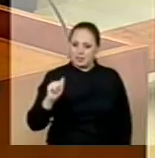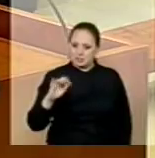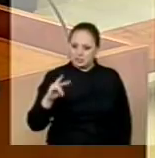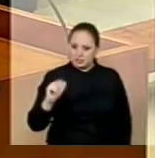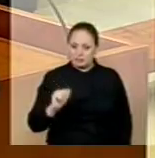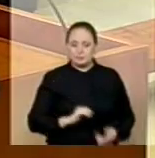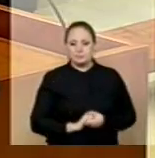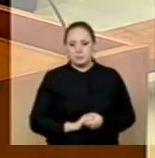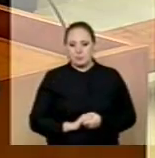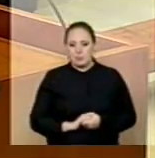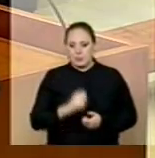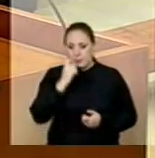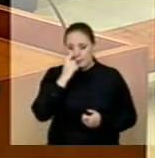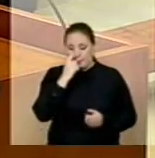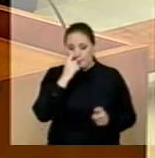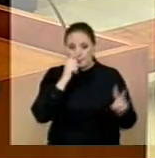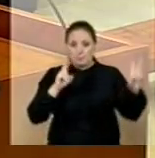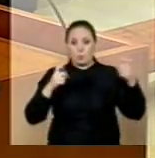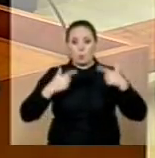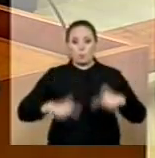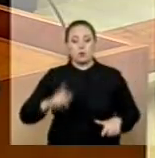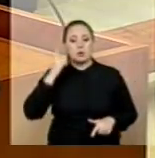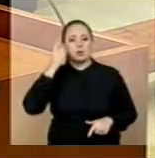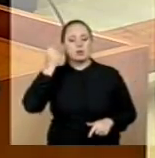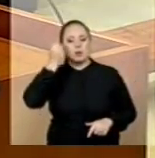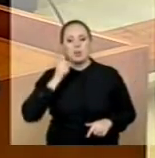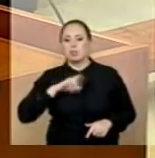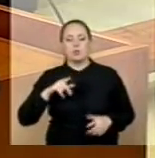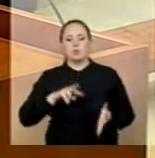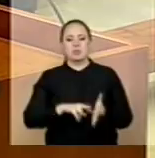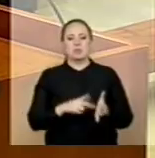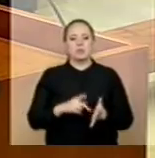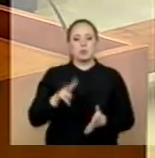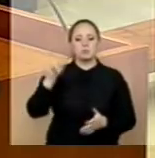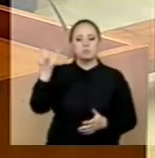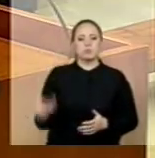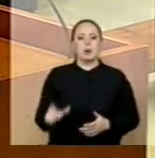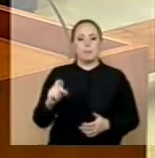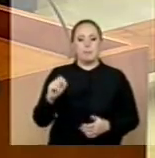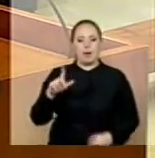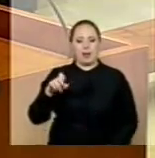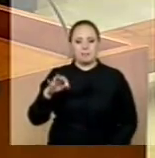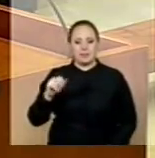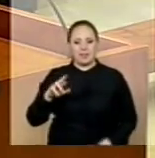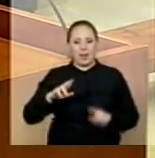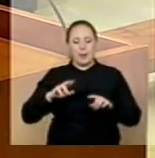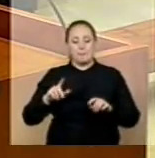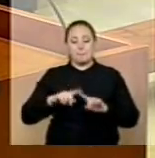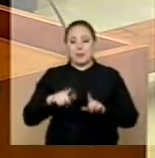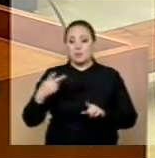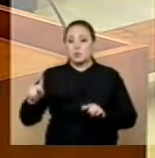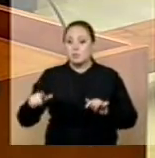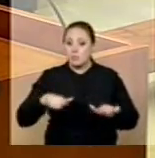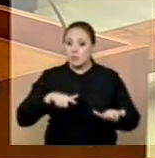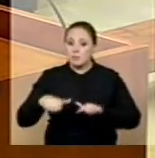as imunidades dos deputados e senadores não dizem respeito à figura de parlamentar, mas às funções por ele exercidas, no intuito de preservar